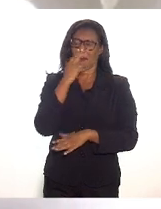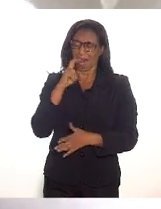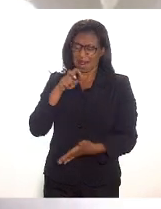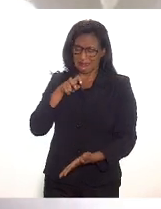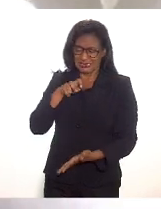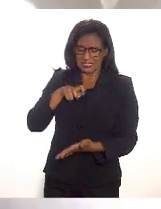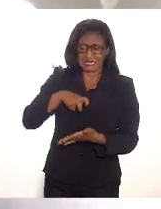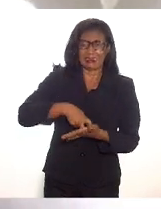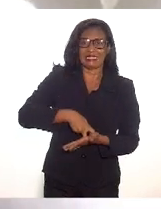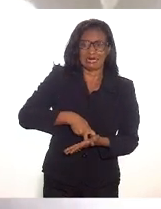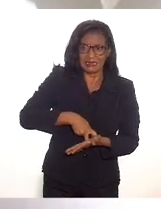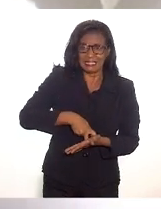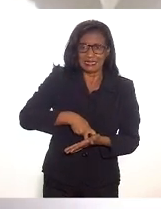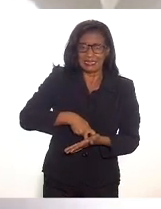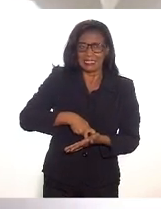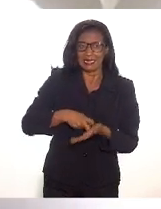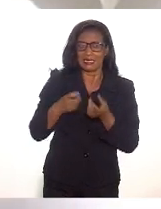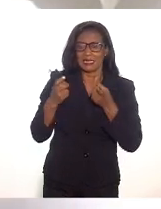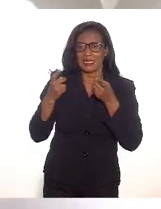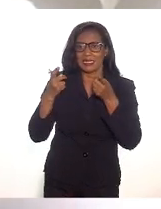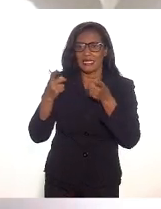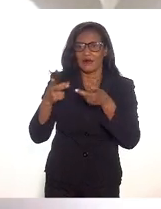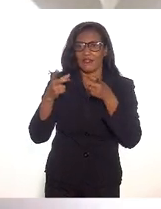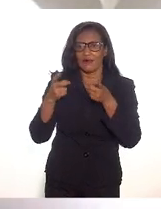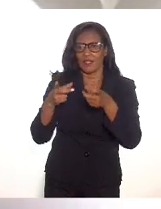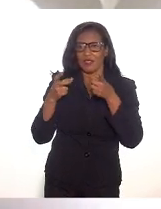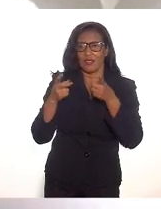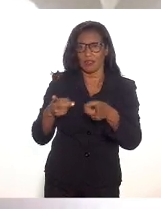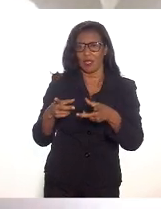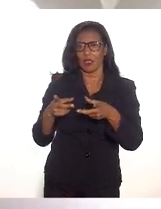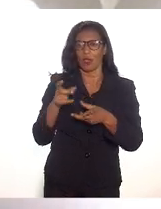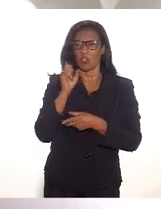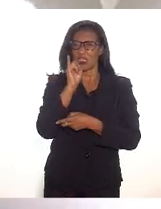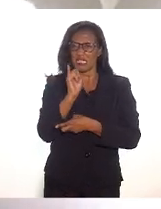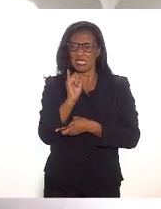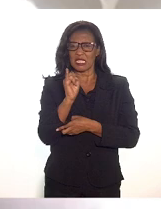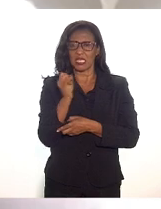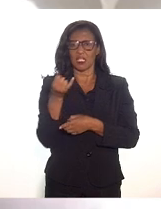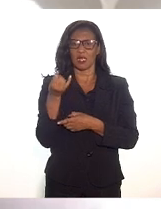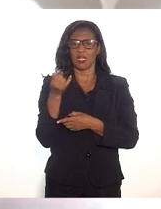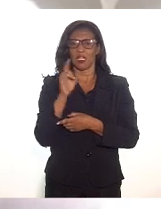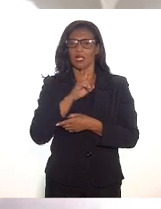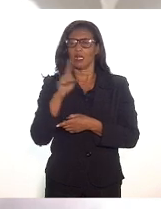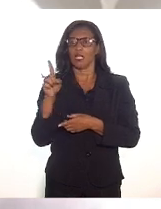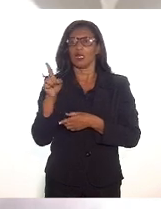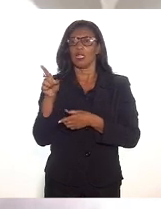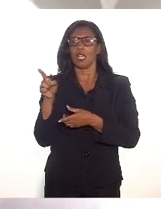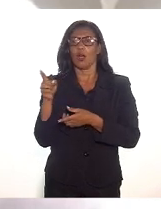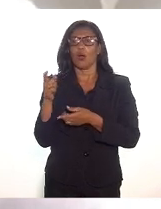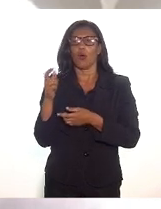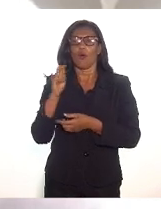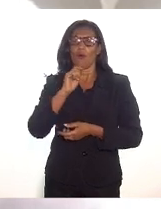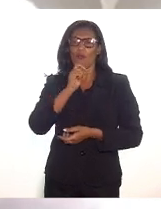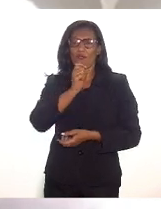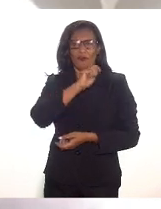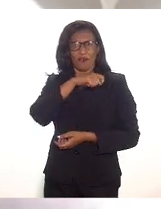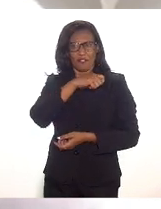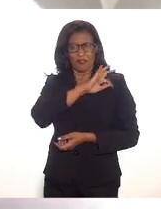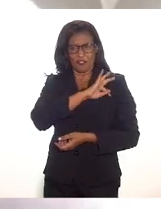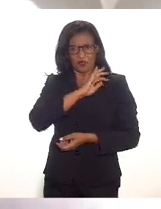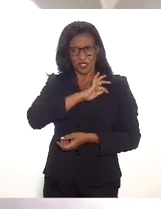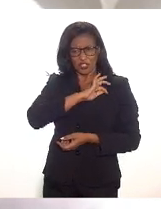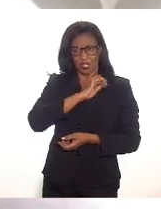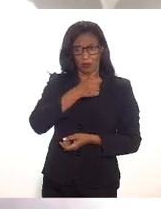joelhos e se vendeu a notícia de que, se não houvesse o plano de recuperação fiscal,